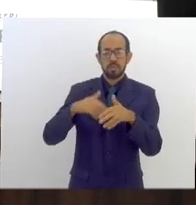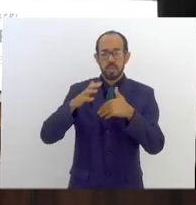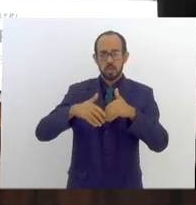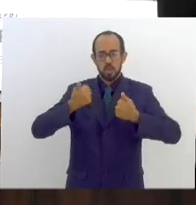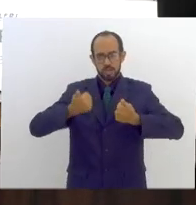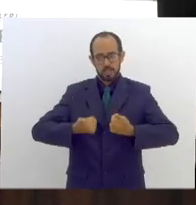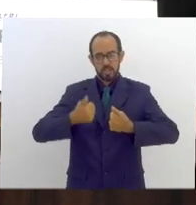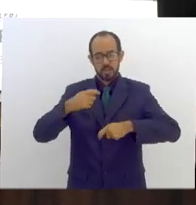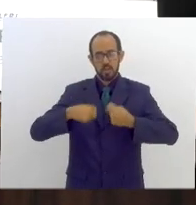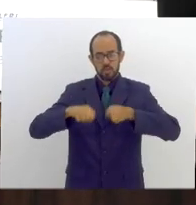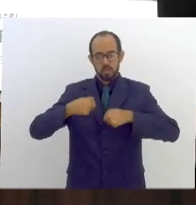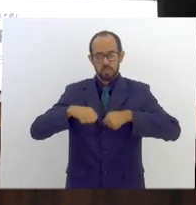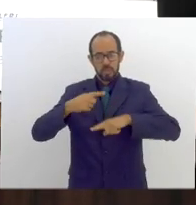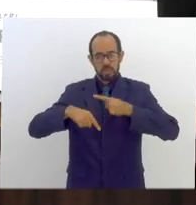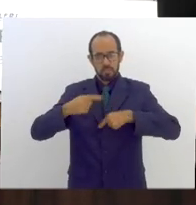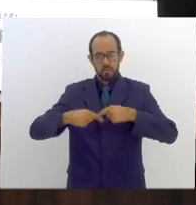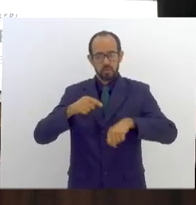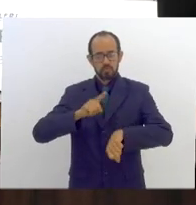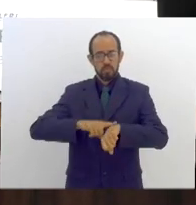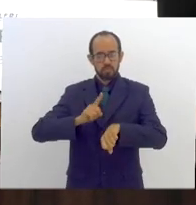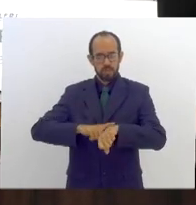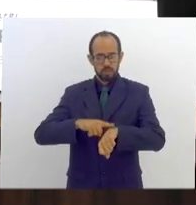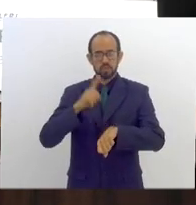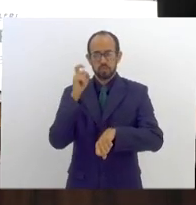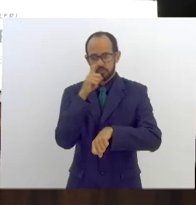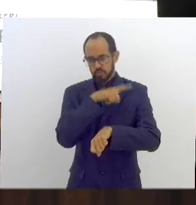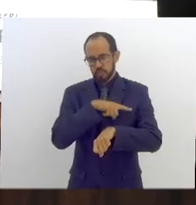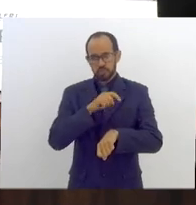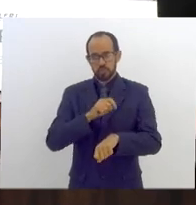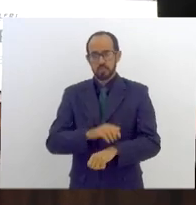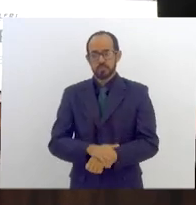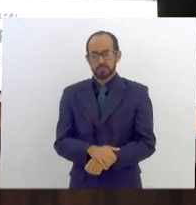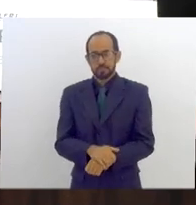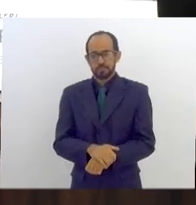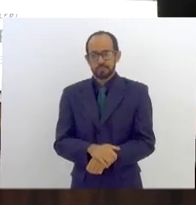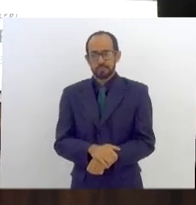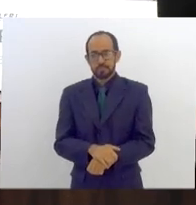difícil, que compreendeu a fase mais aguda da pandemia. Para não